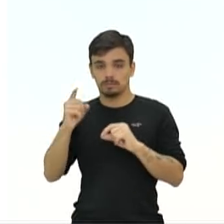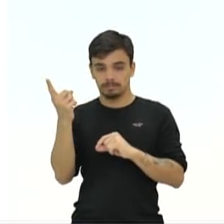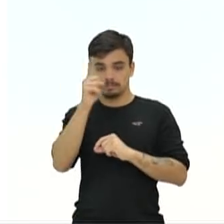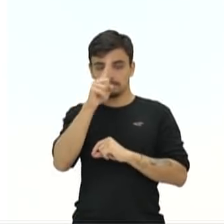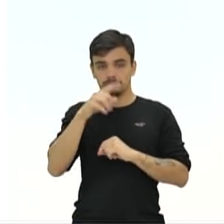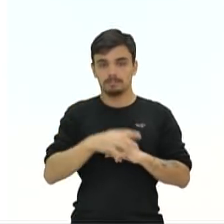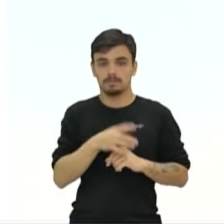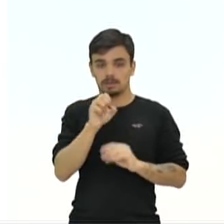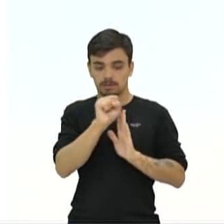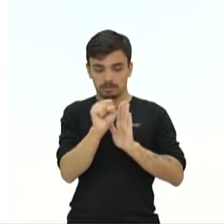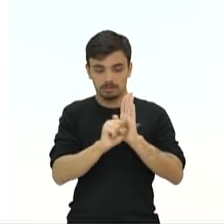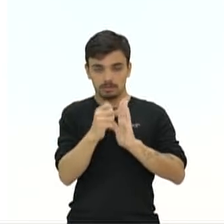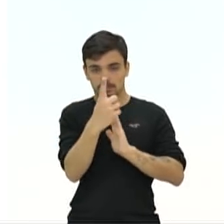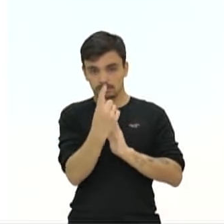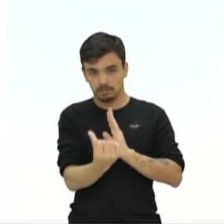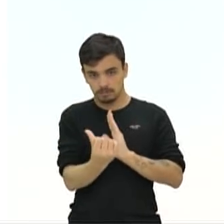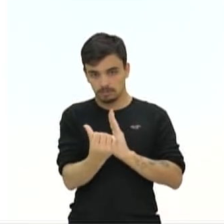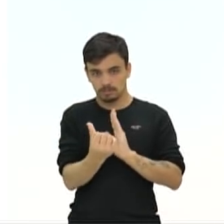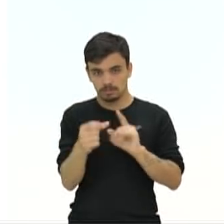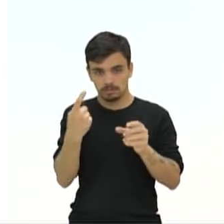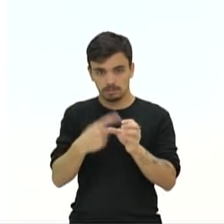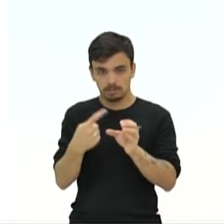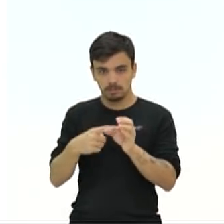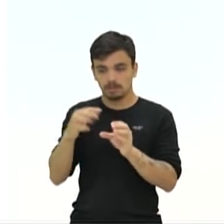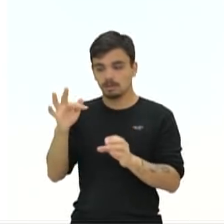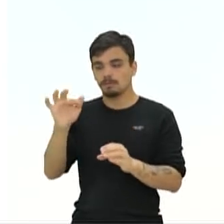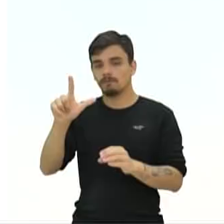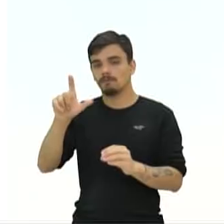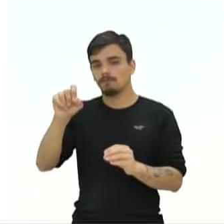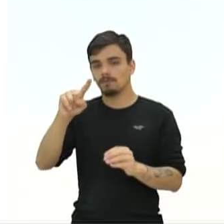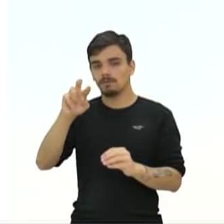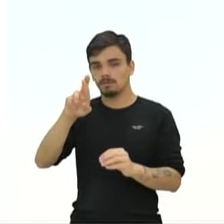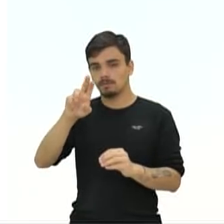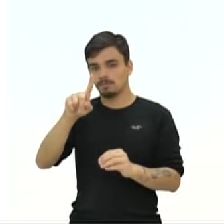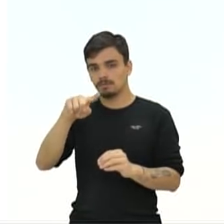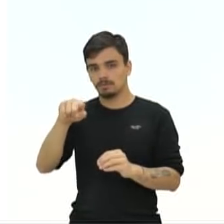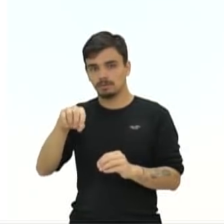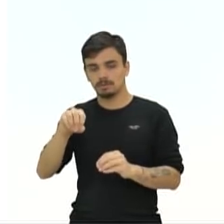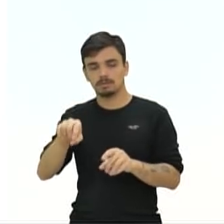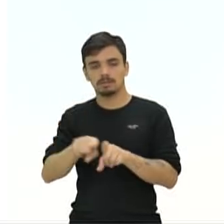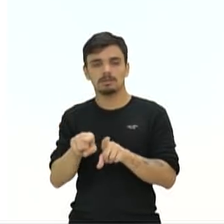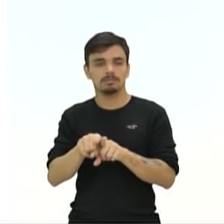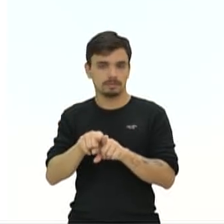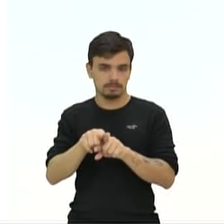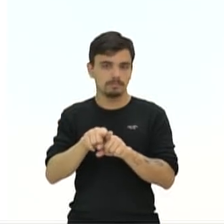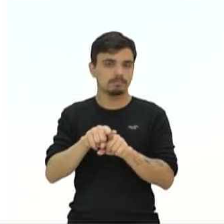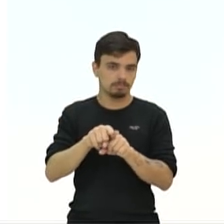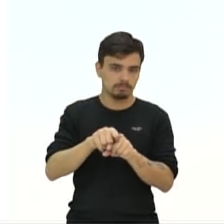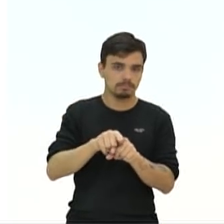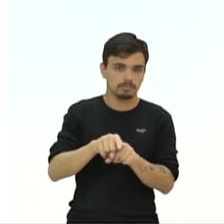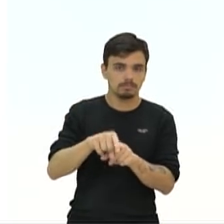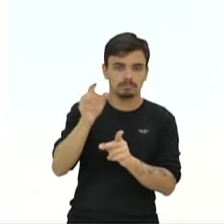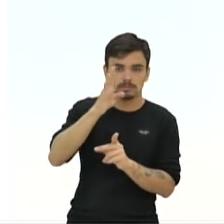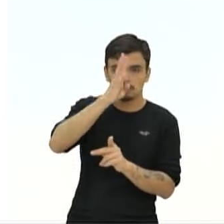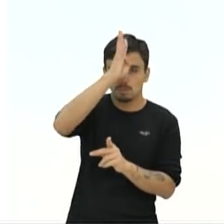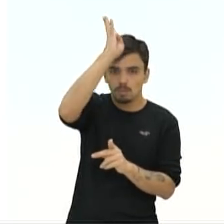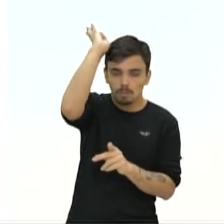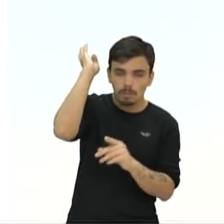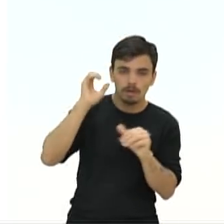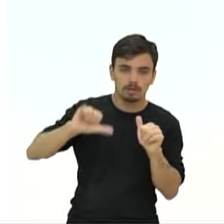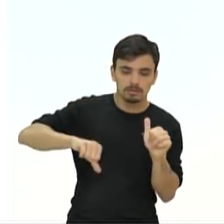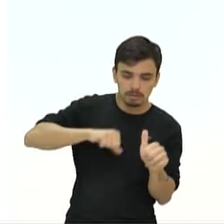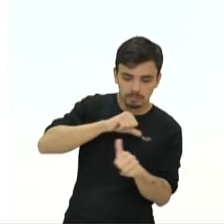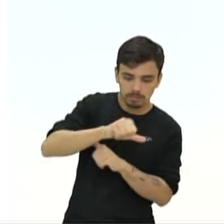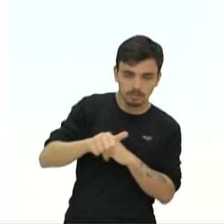século XVI, a cidade de Florença perdeu a importância e Roma, olha só, passou a